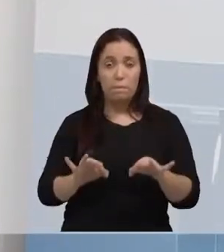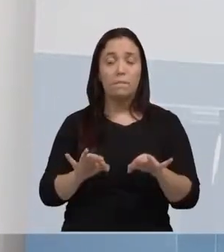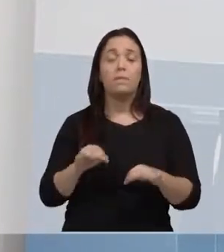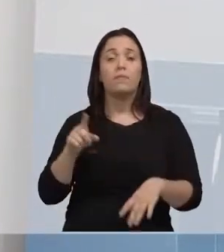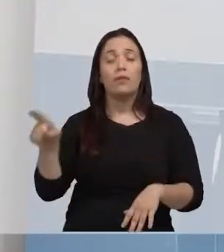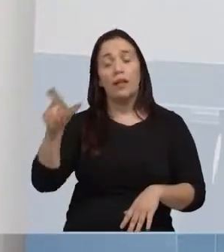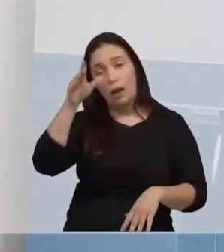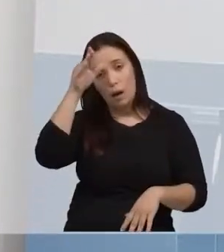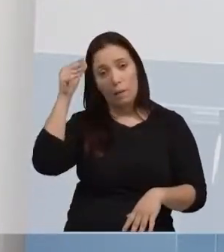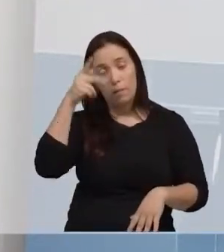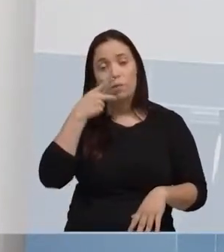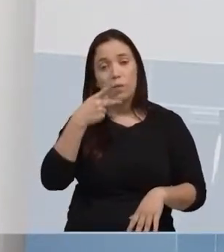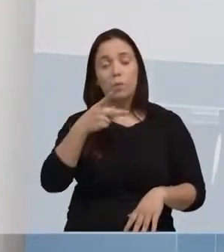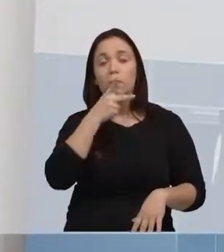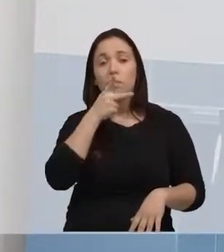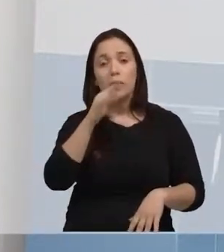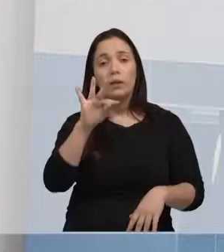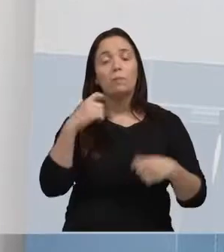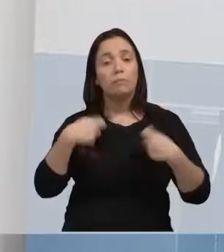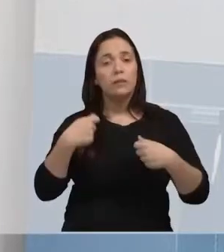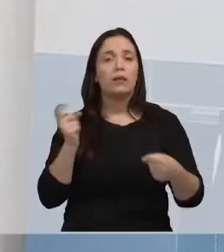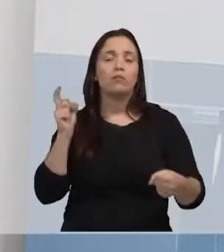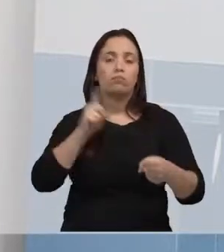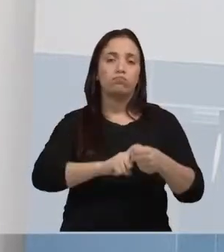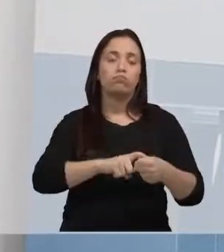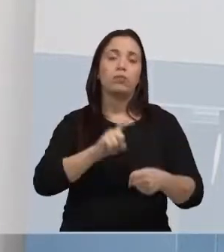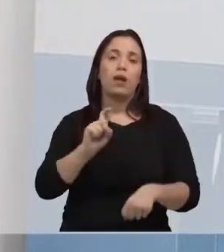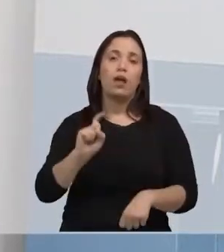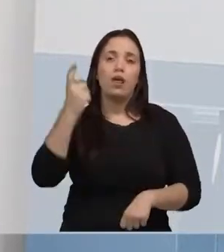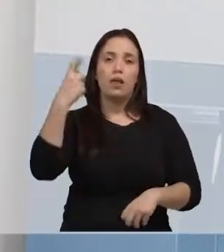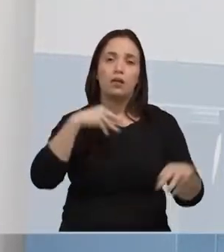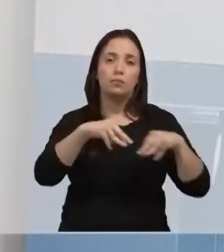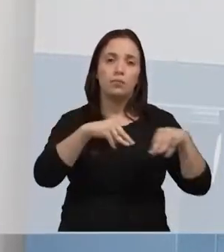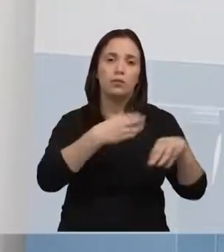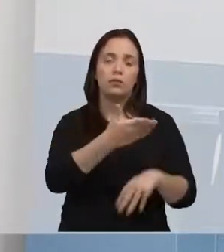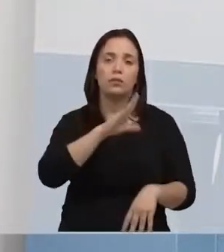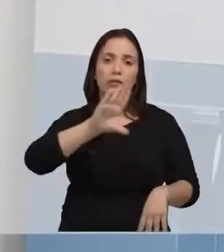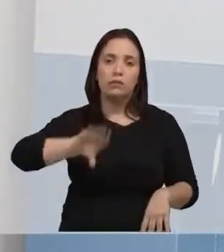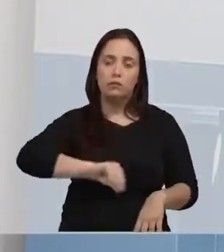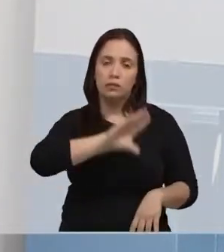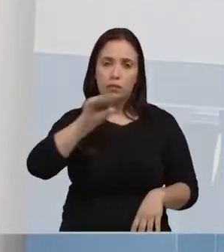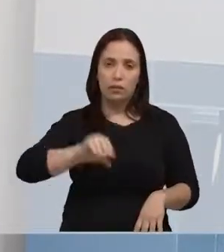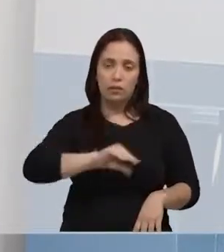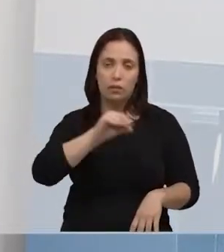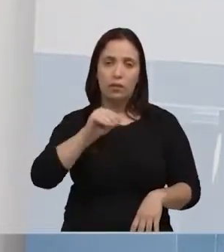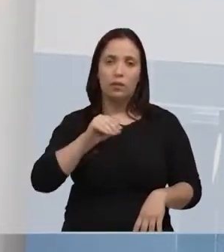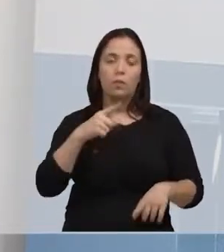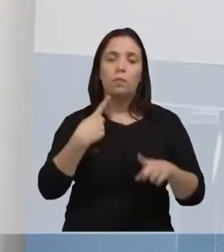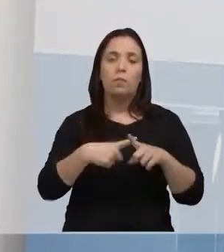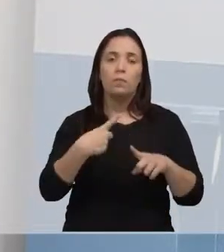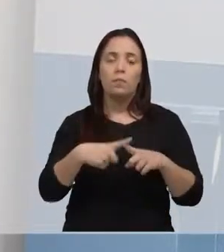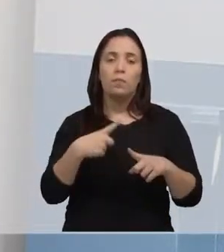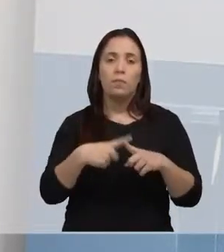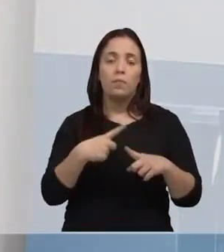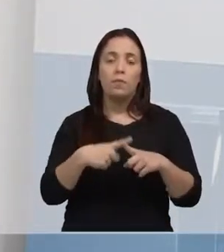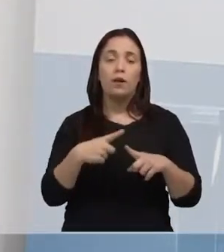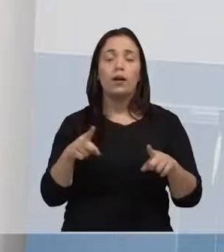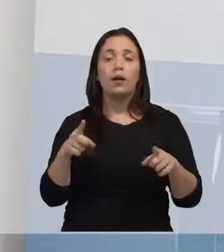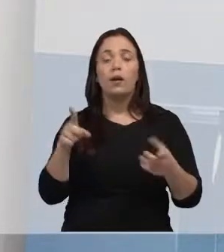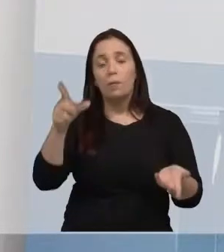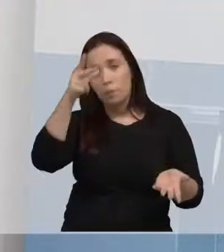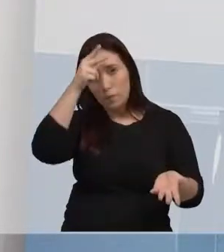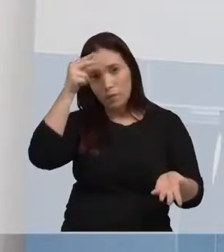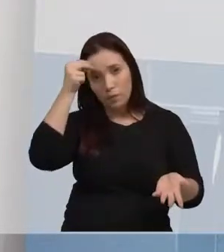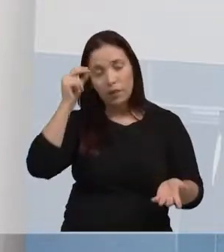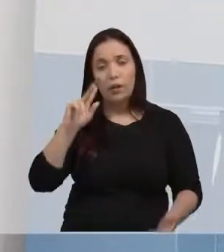Santana defendeu que seu partido apoie a candidatura presidencial do ex-ministro Ciro Gomes, seu padrinho político, e indique o